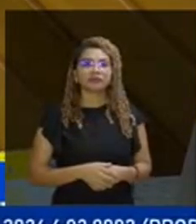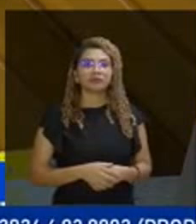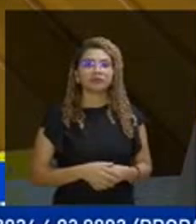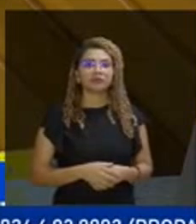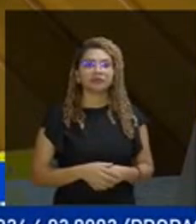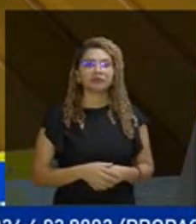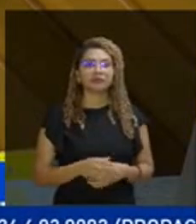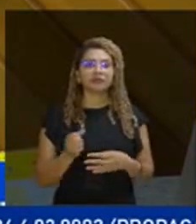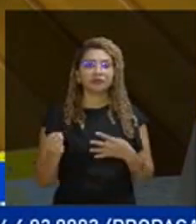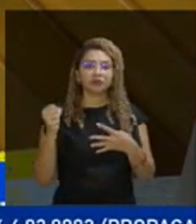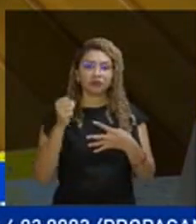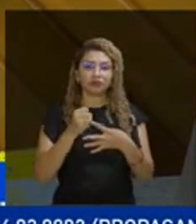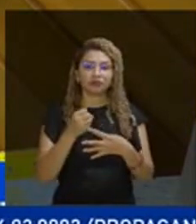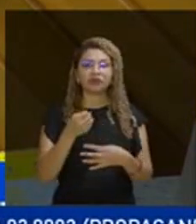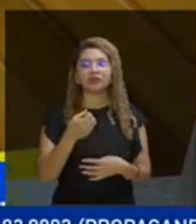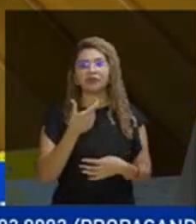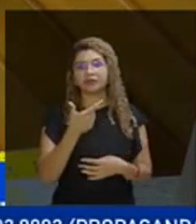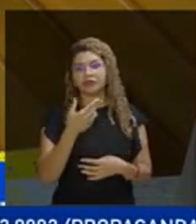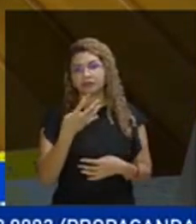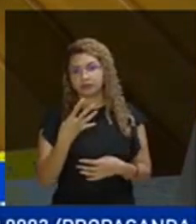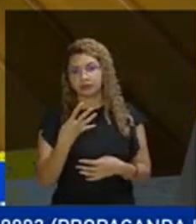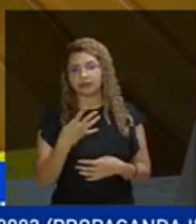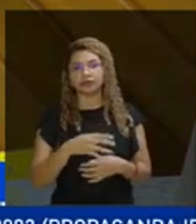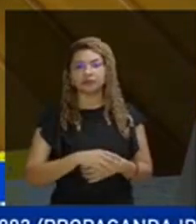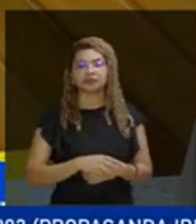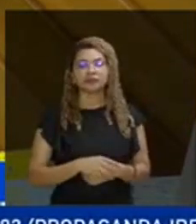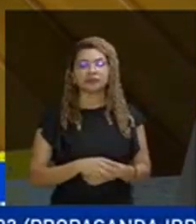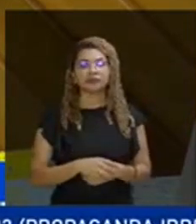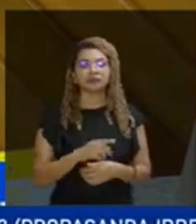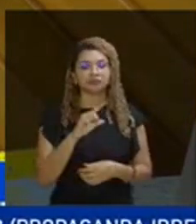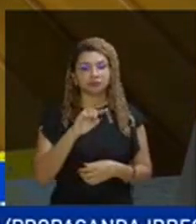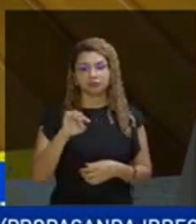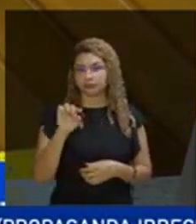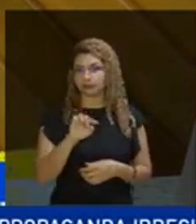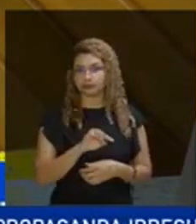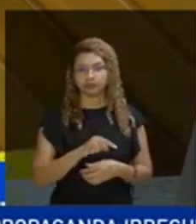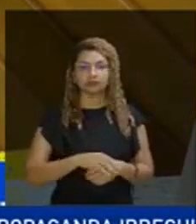súmula 24 e 30 do TSE, desprovimento.